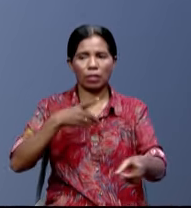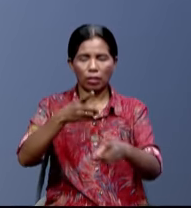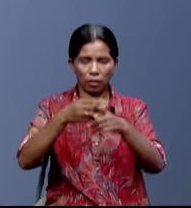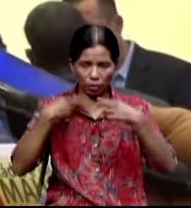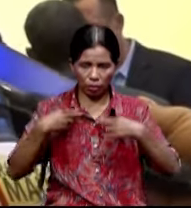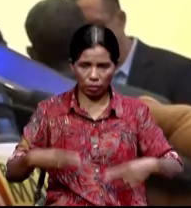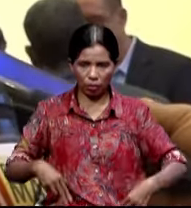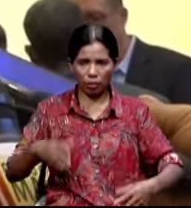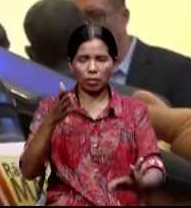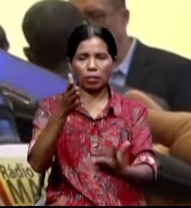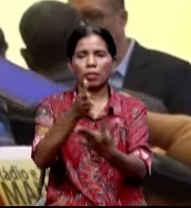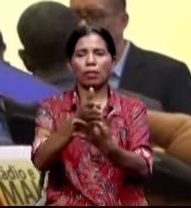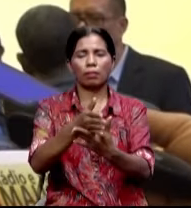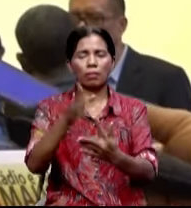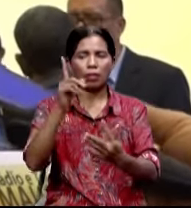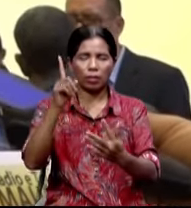tamba iha